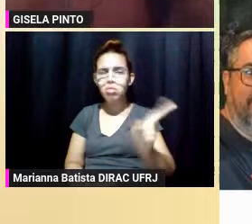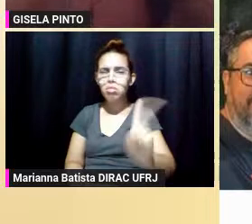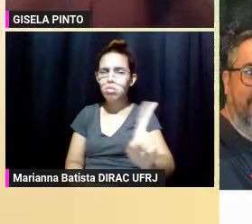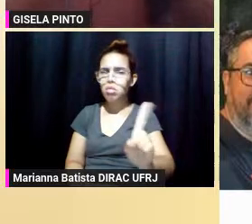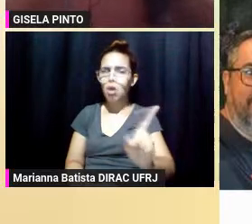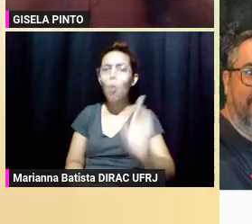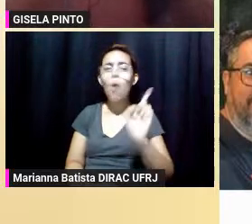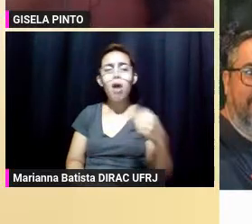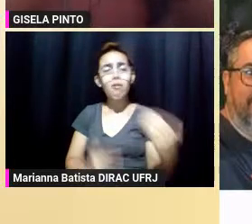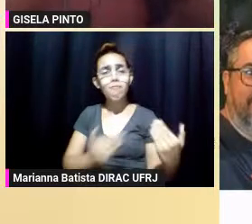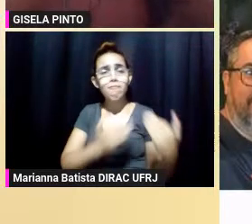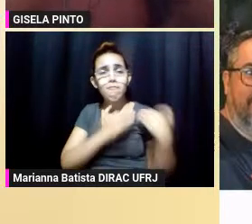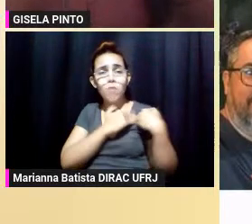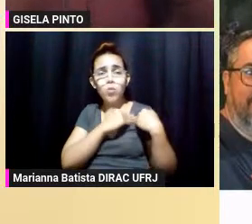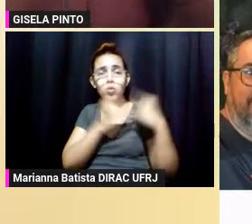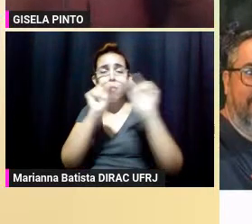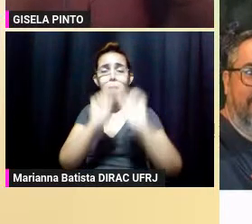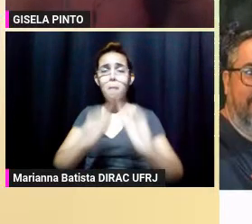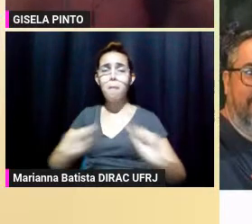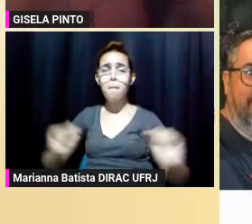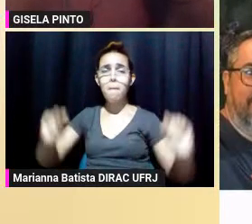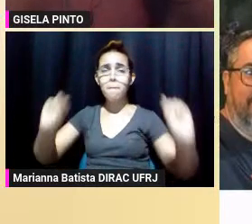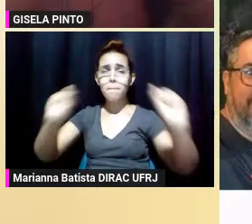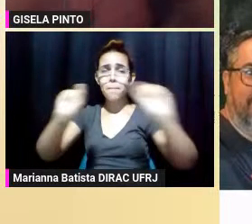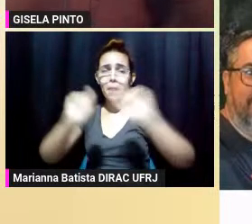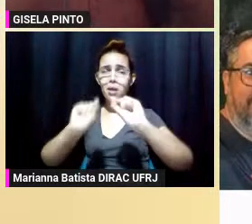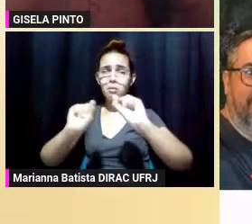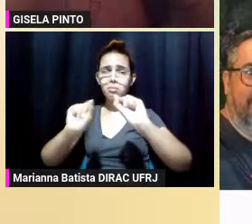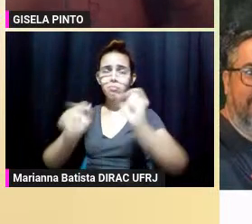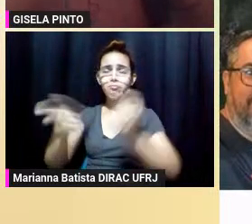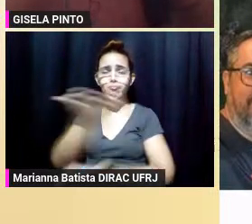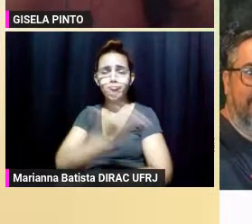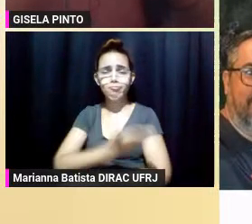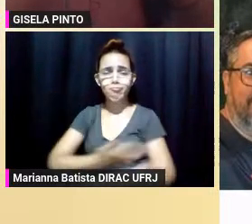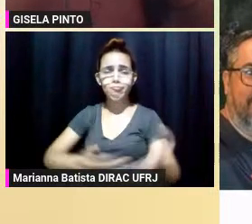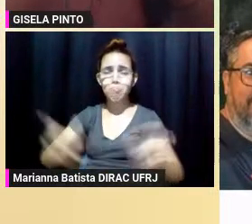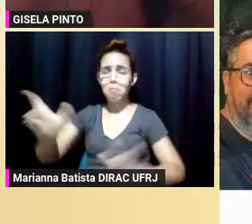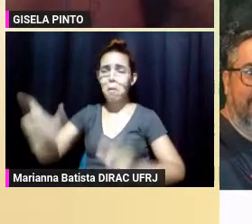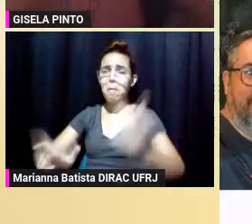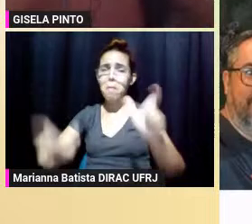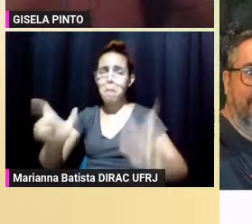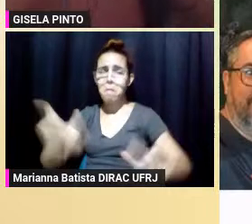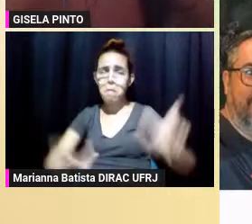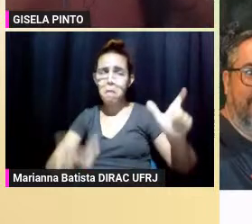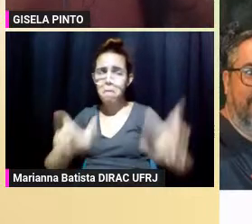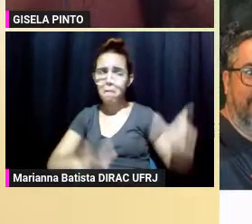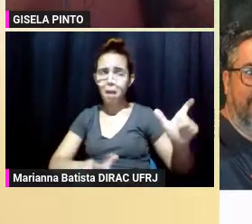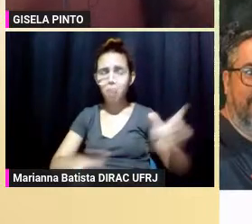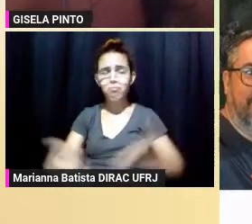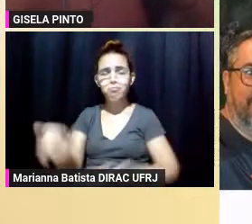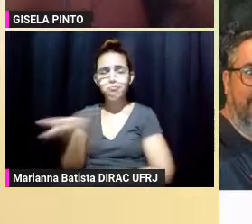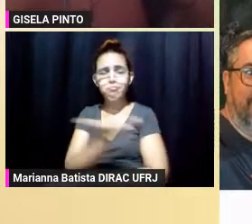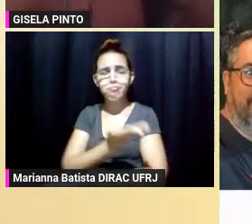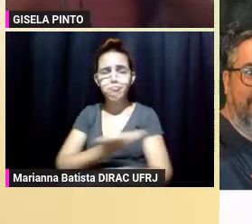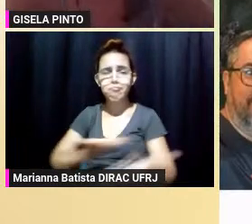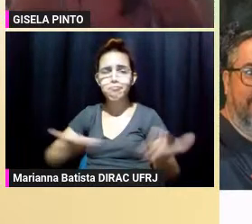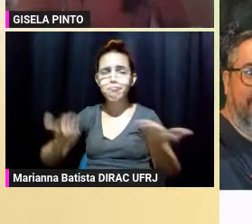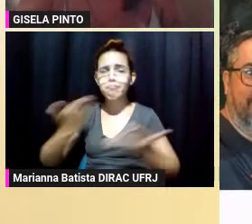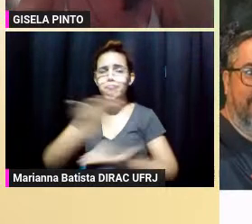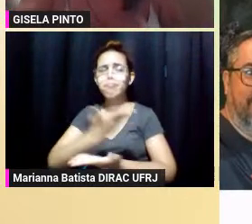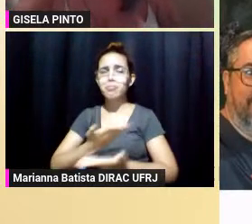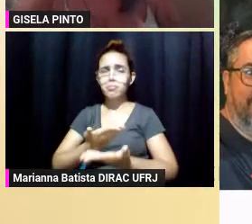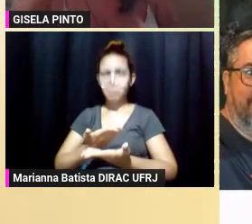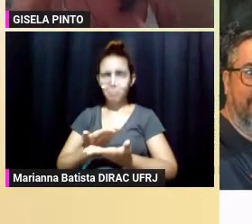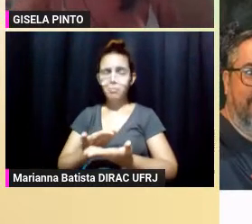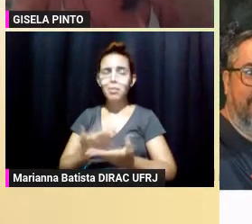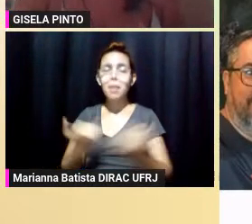se põem a lidar com seres humanos. E lidamos com seres humanos o tempo todo, portanto, o cuidado é função de todos nós,